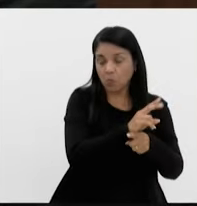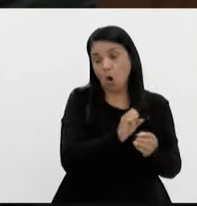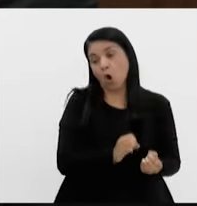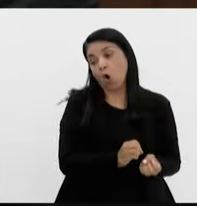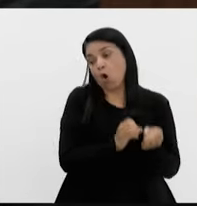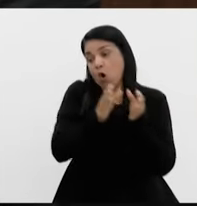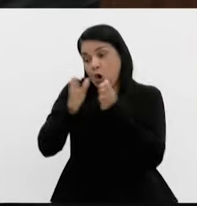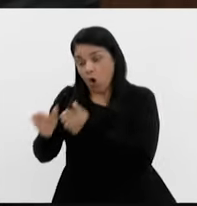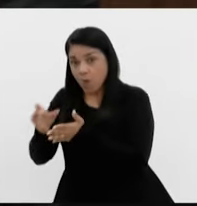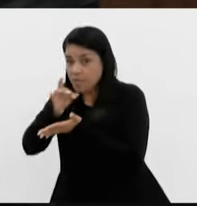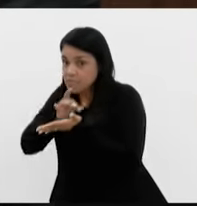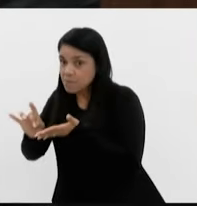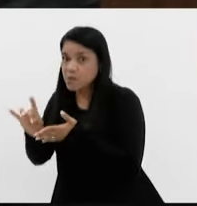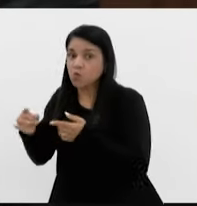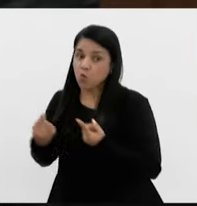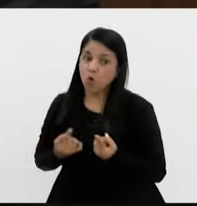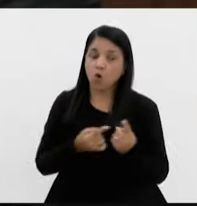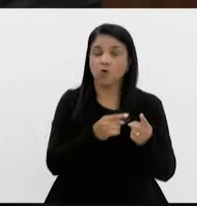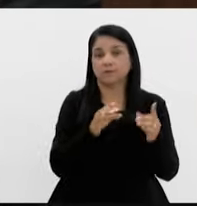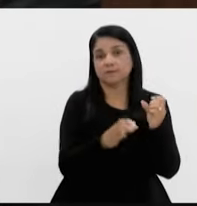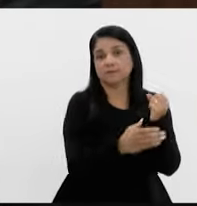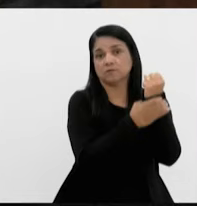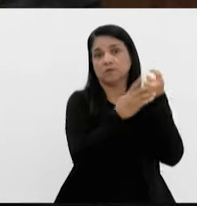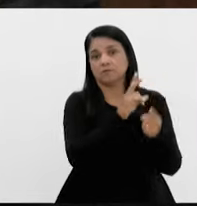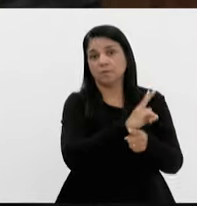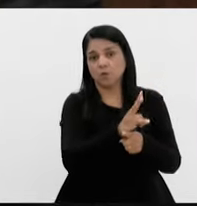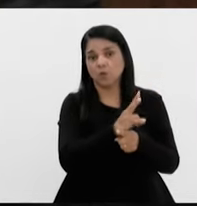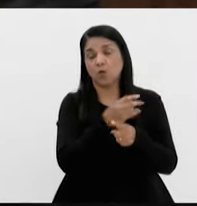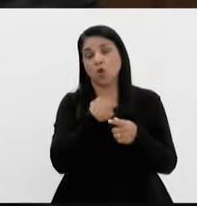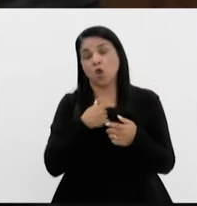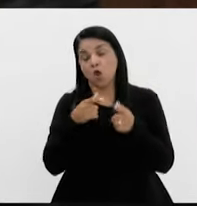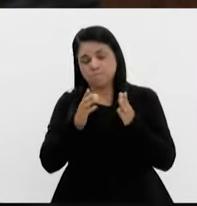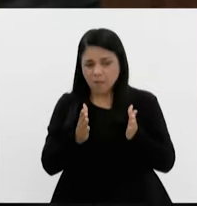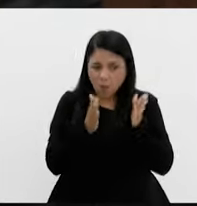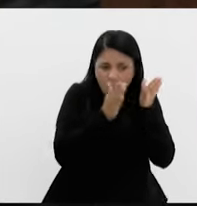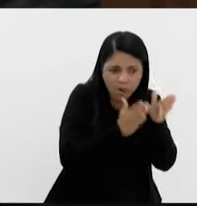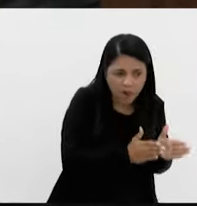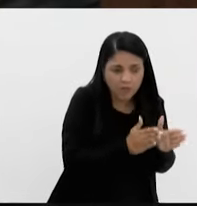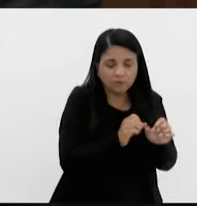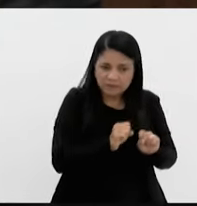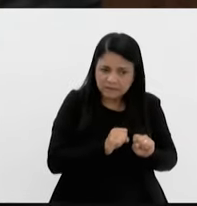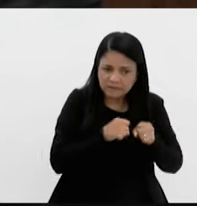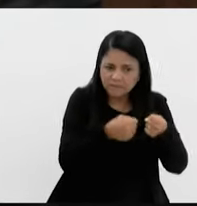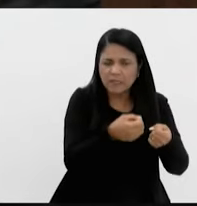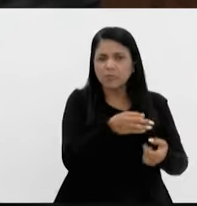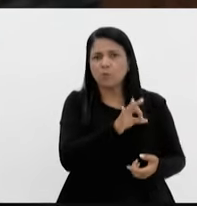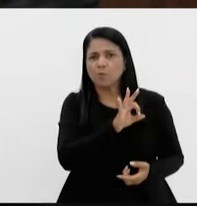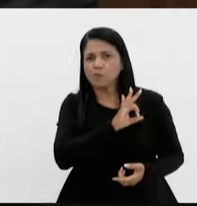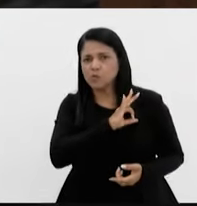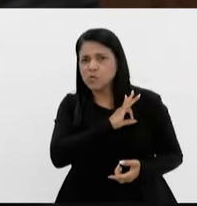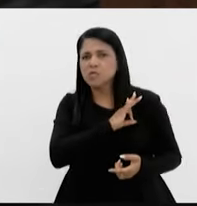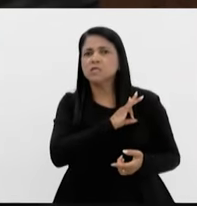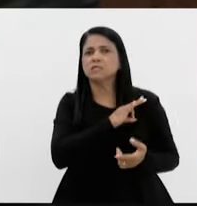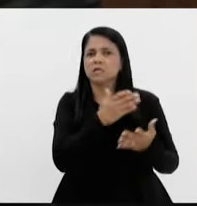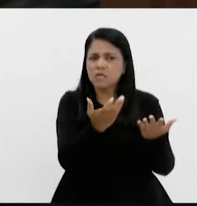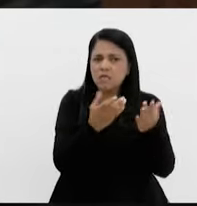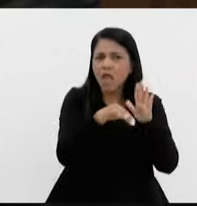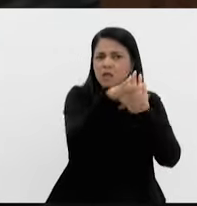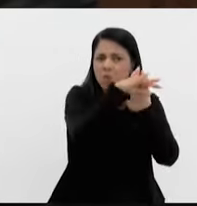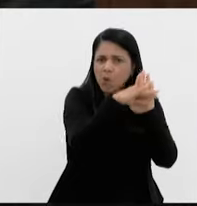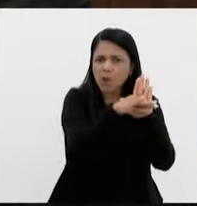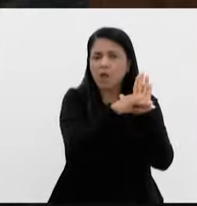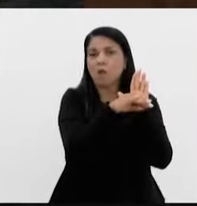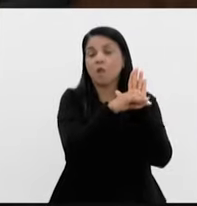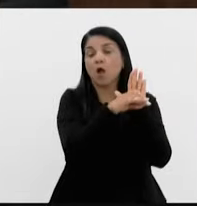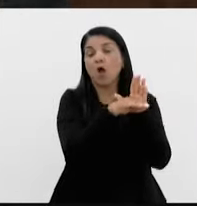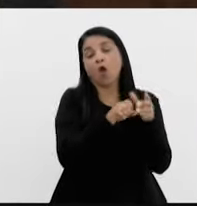segurança pública ou tá do lado da população do programa segurança presente dos policiais daqueles que querem o programa ou tá